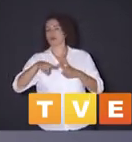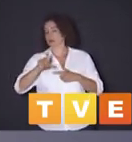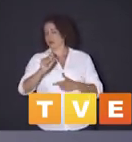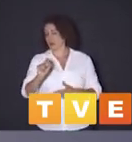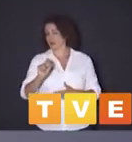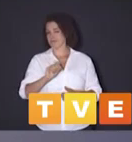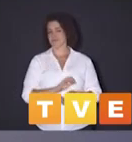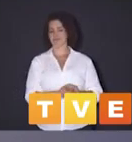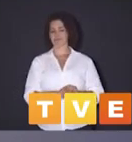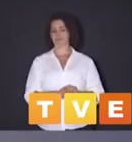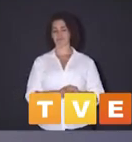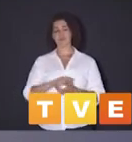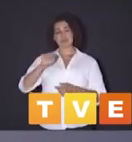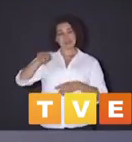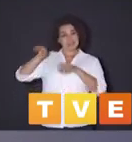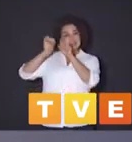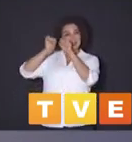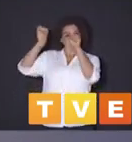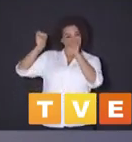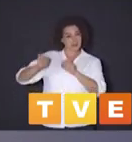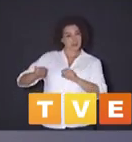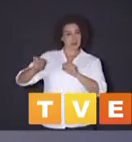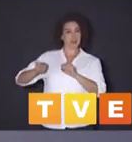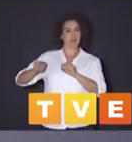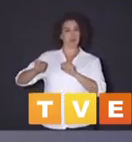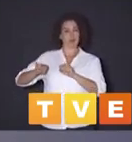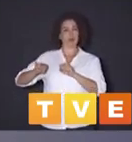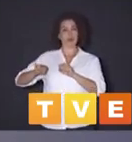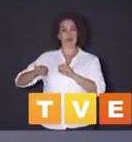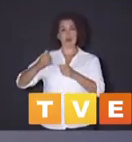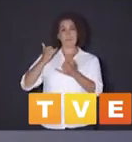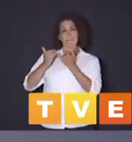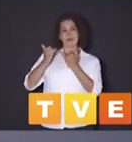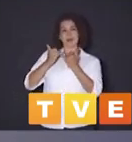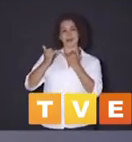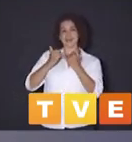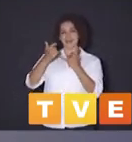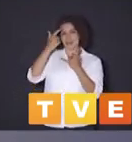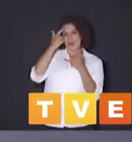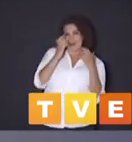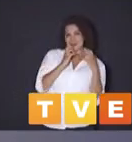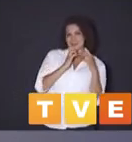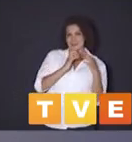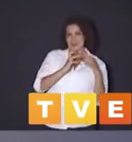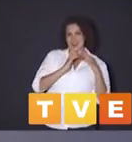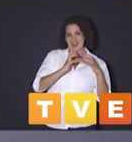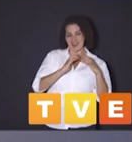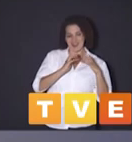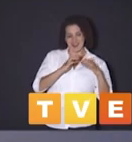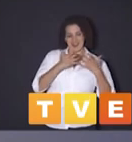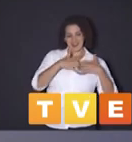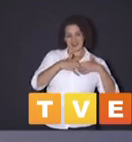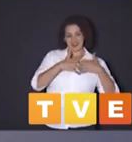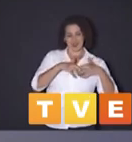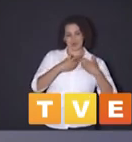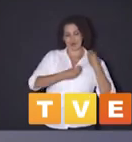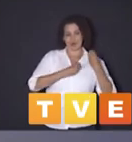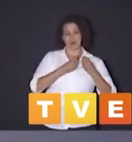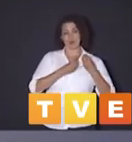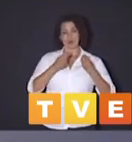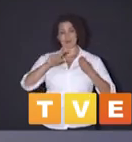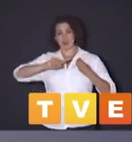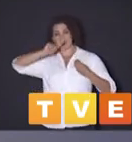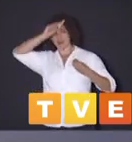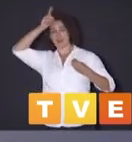esses sistemas eles como eles são construídos muito e foi muito parecido com o nosso cérebro funciona então a gente está criando máquinas que